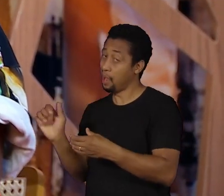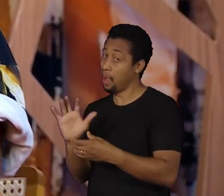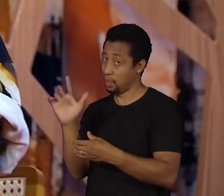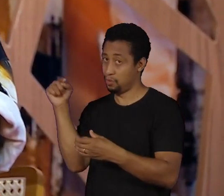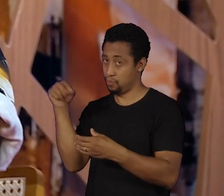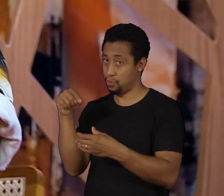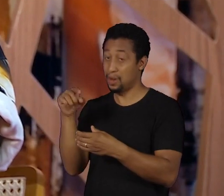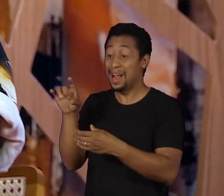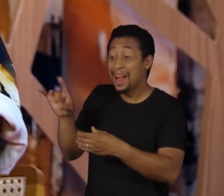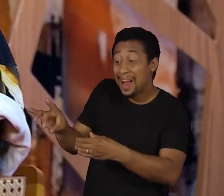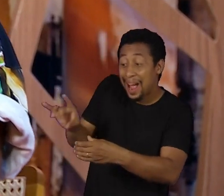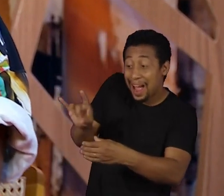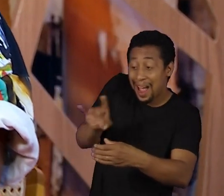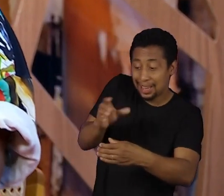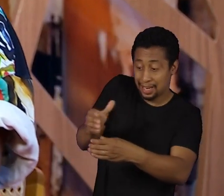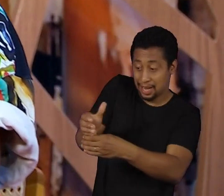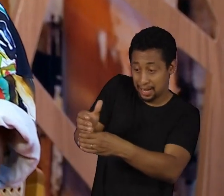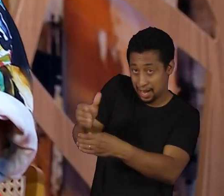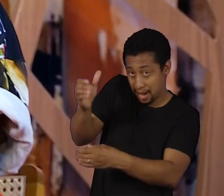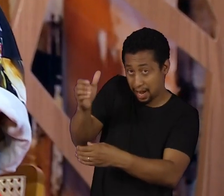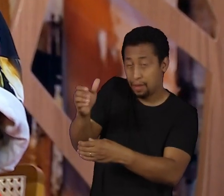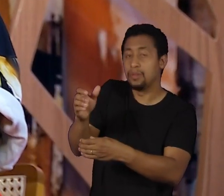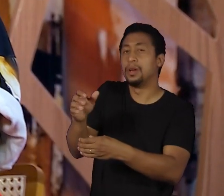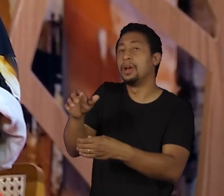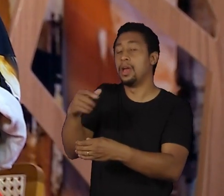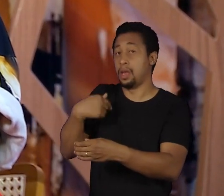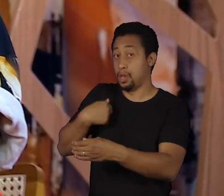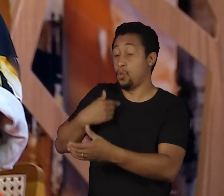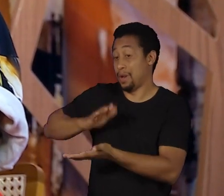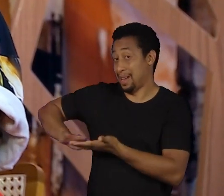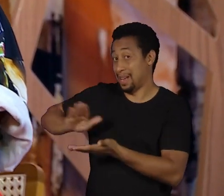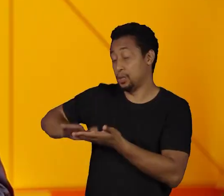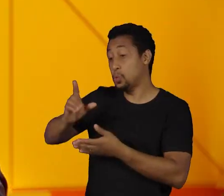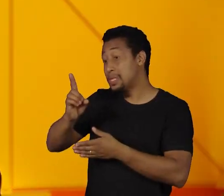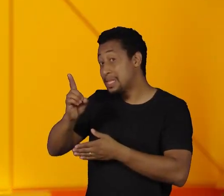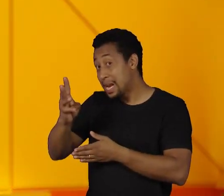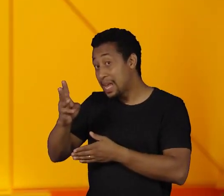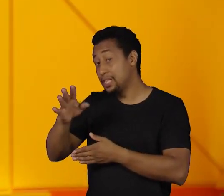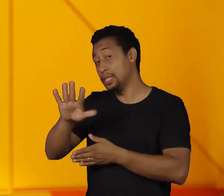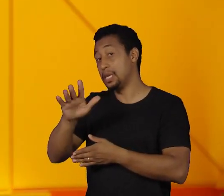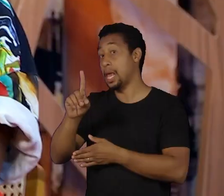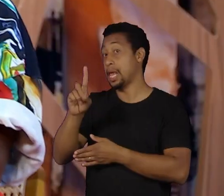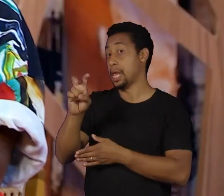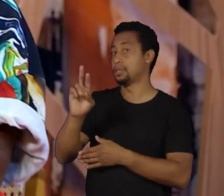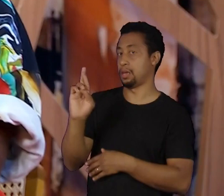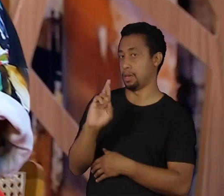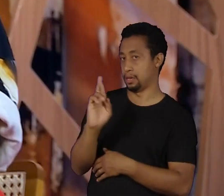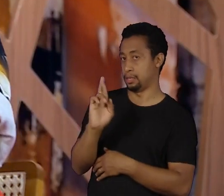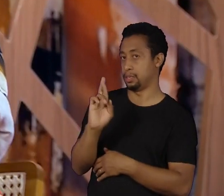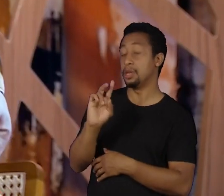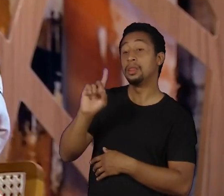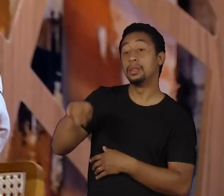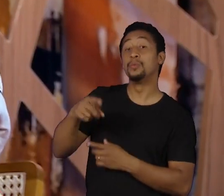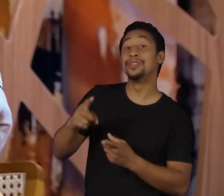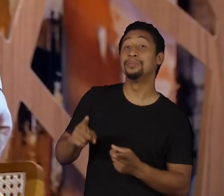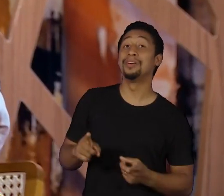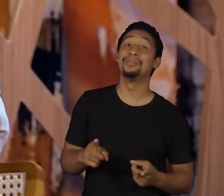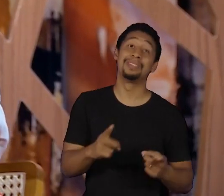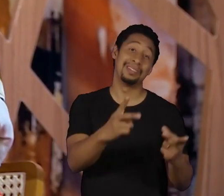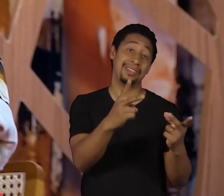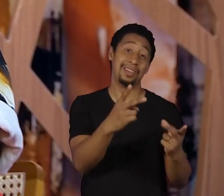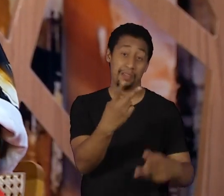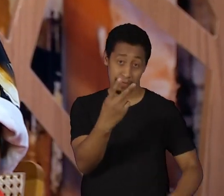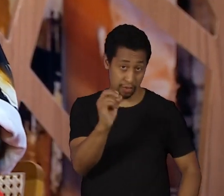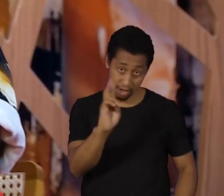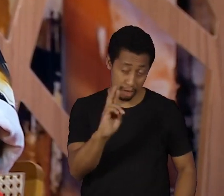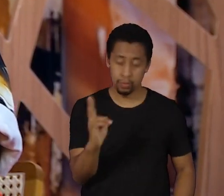cada garrafa, para mim, vai sair mais ou menos de 13 a 15 reais. É um custo alto. Então, como que eu vou vender uma garrafa por 20? Não